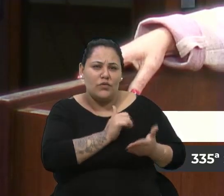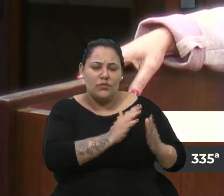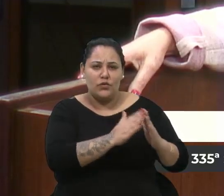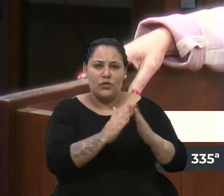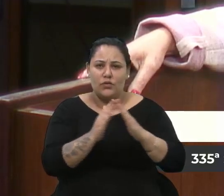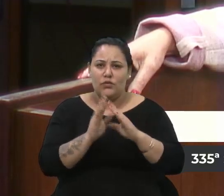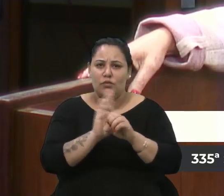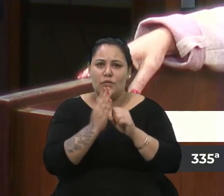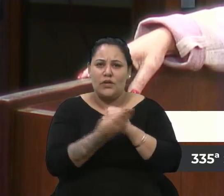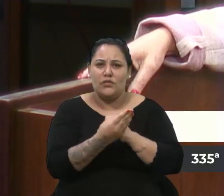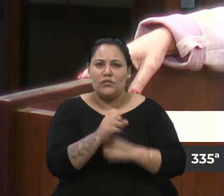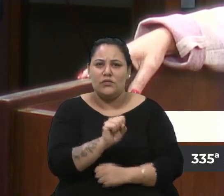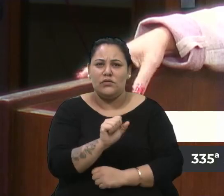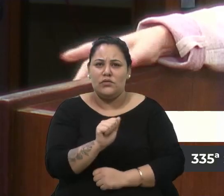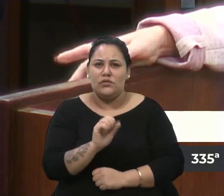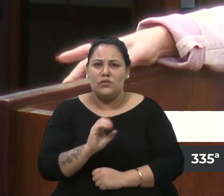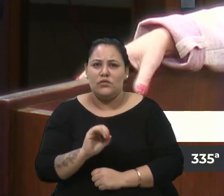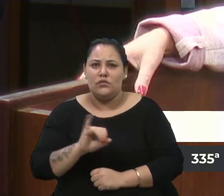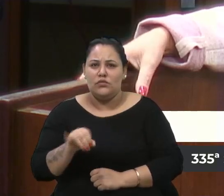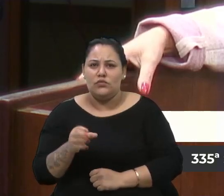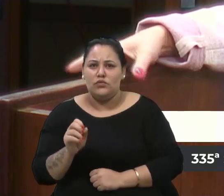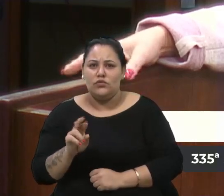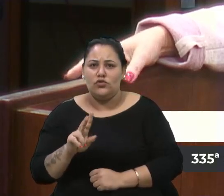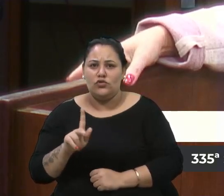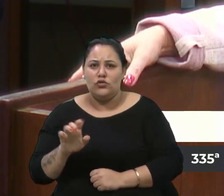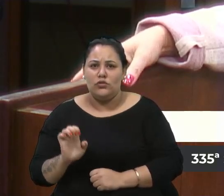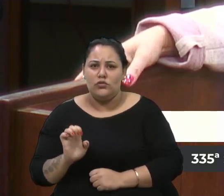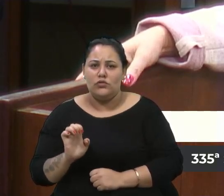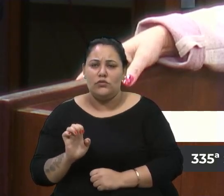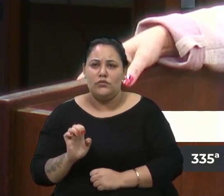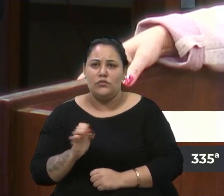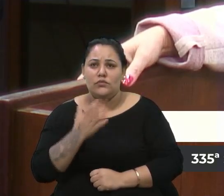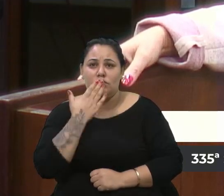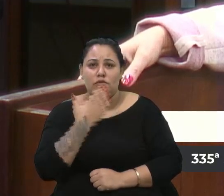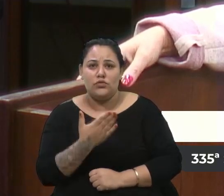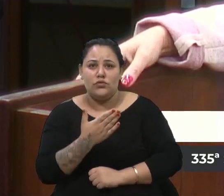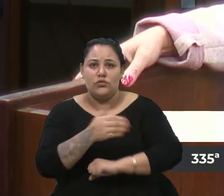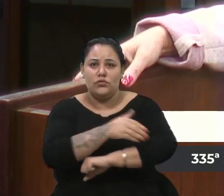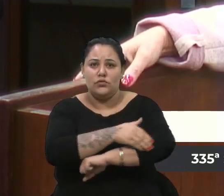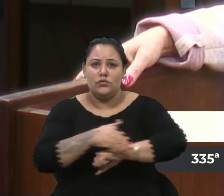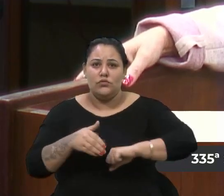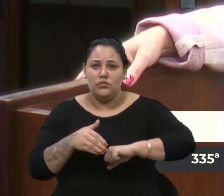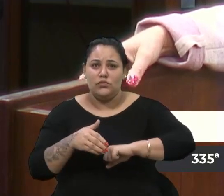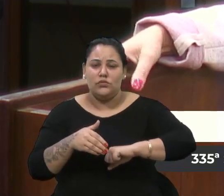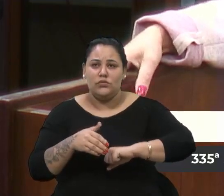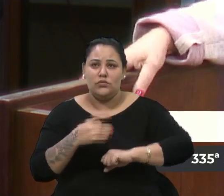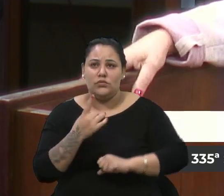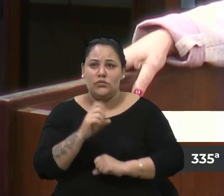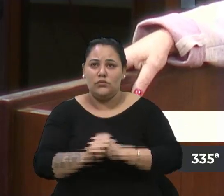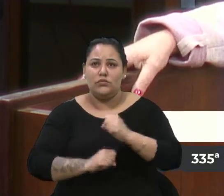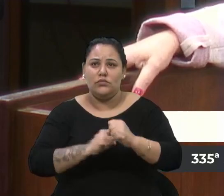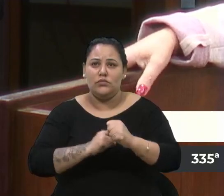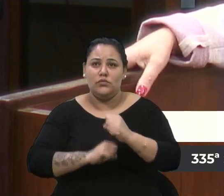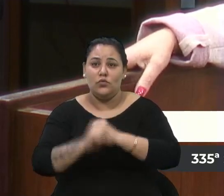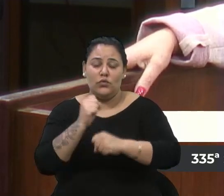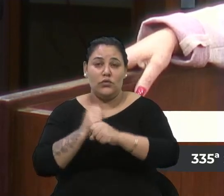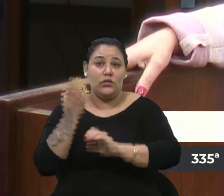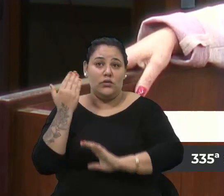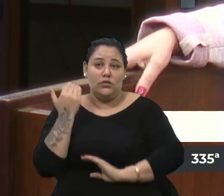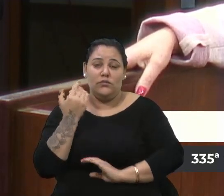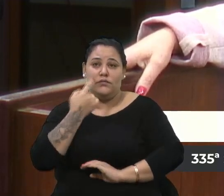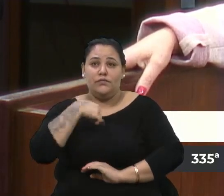Jorge, um pedido, né, de uma rua que há um ano atrás nós pedimos para